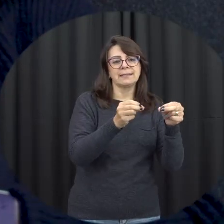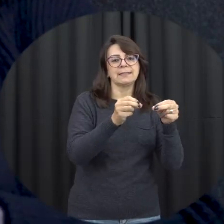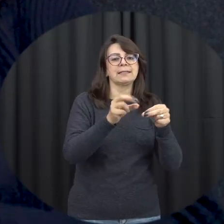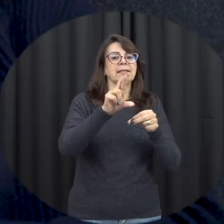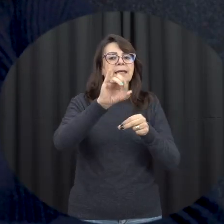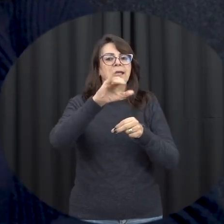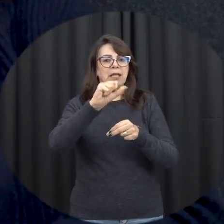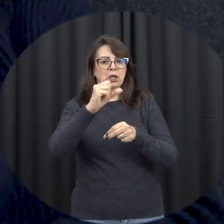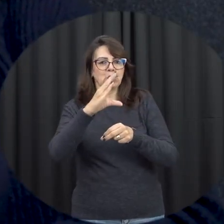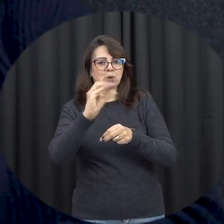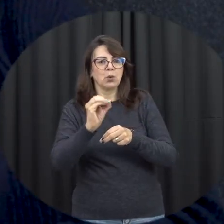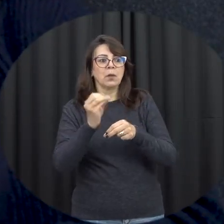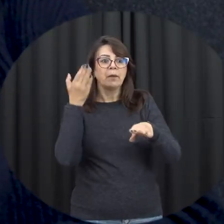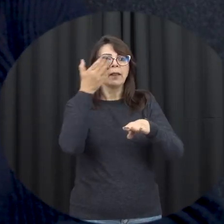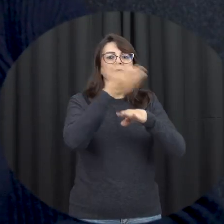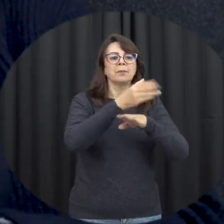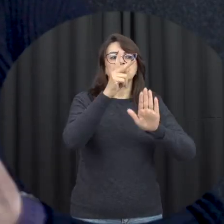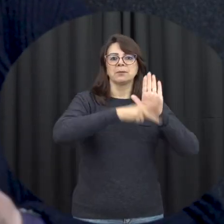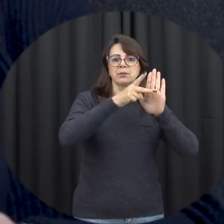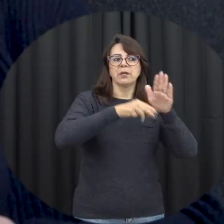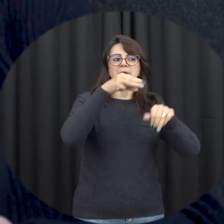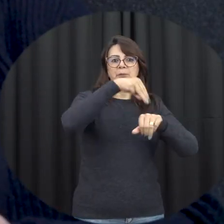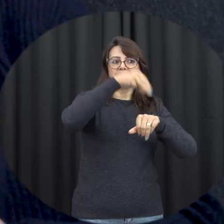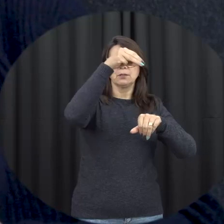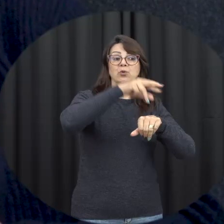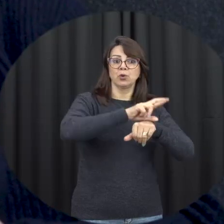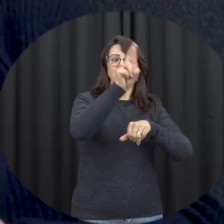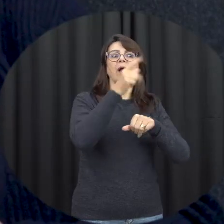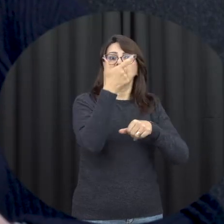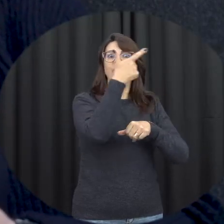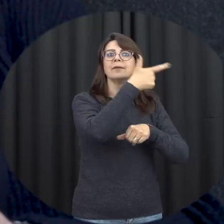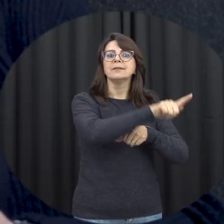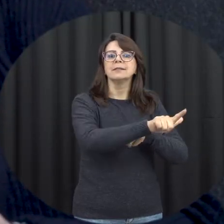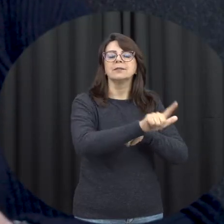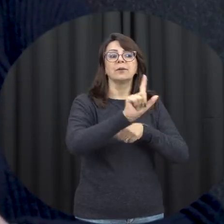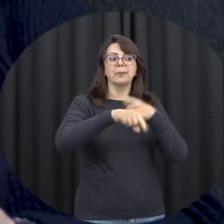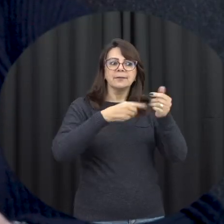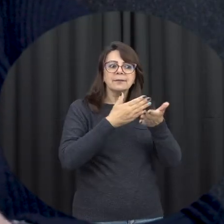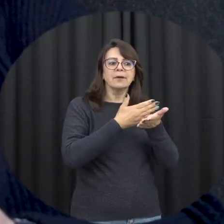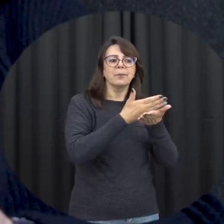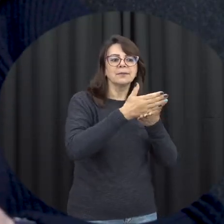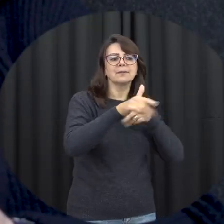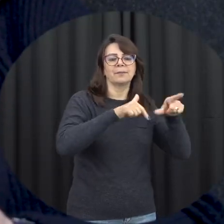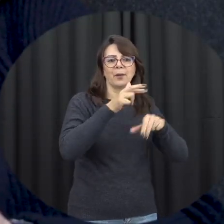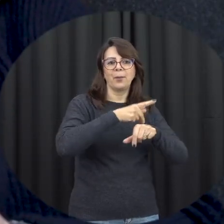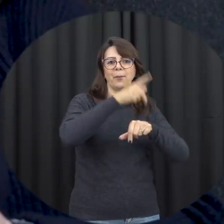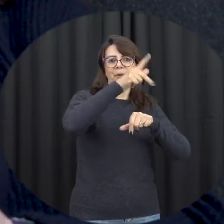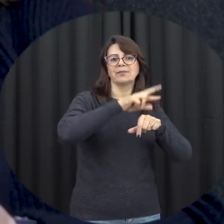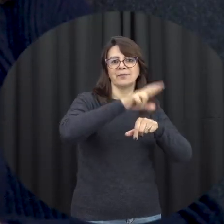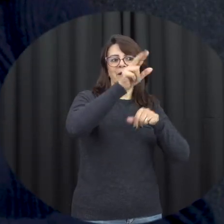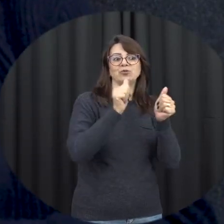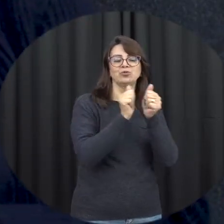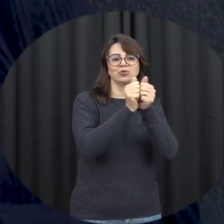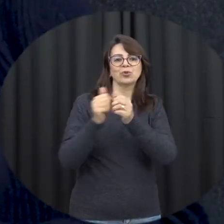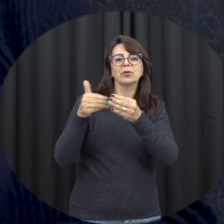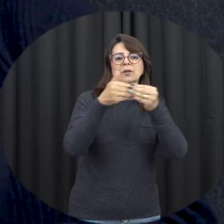projeto para pós-doutorado e a gente ganhou esse projeto e eu comecei. Logo depois do doutorado, comecei a trabalhar no pós-doutorado